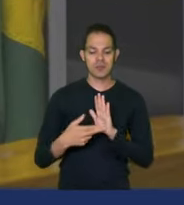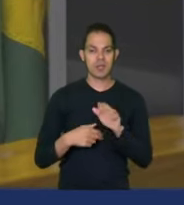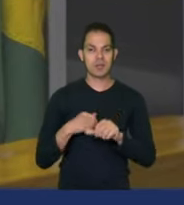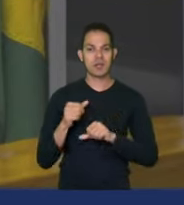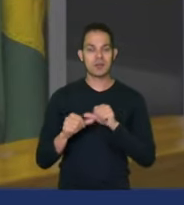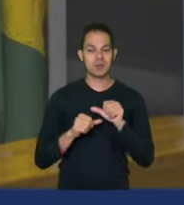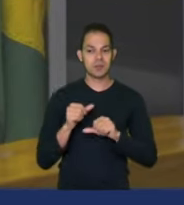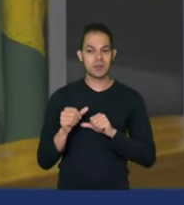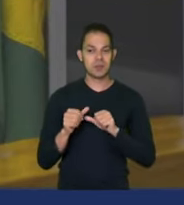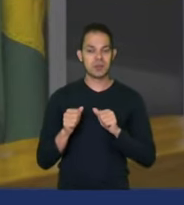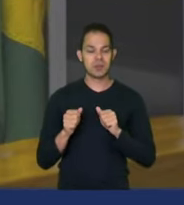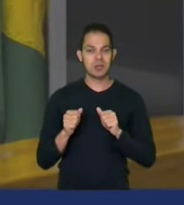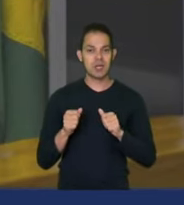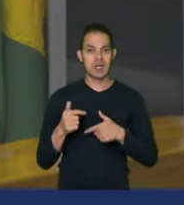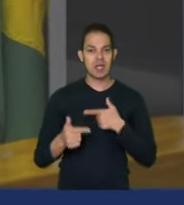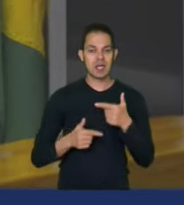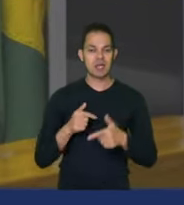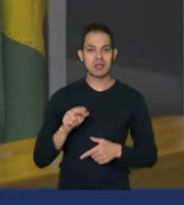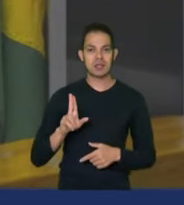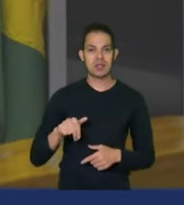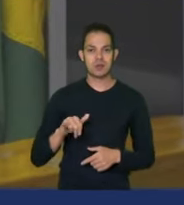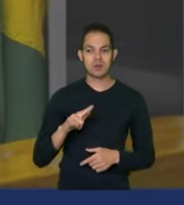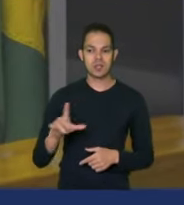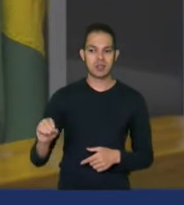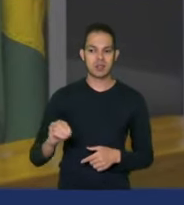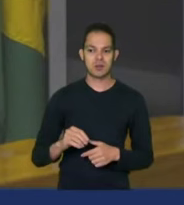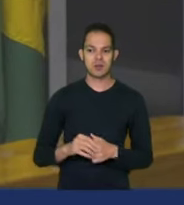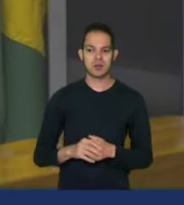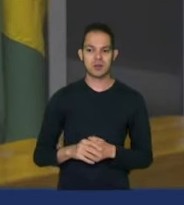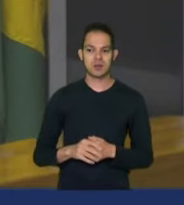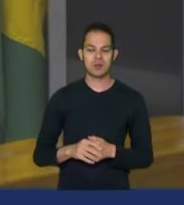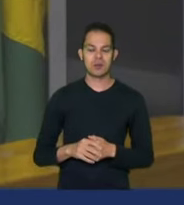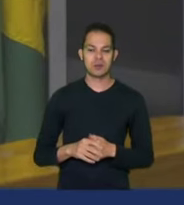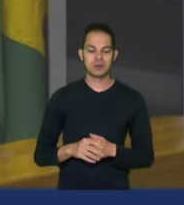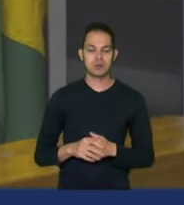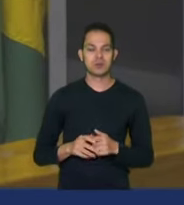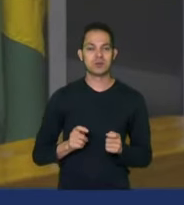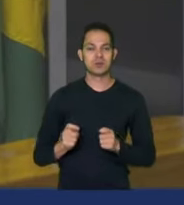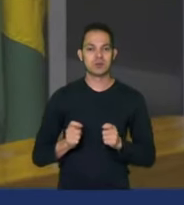própria atuação da União como controladora da Petrobras,